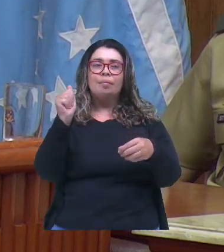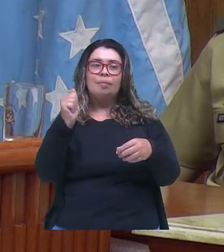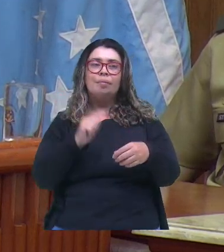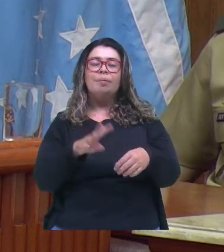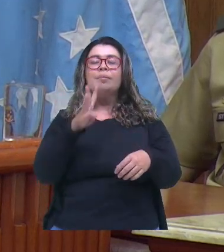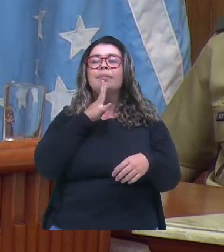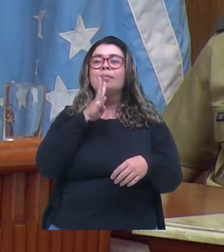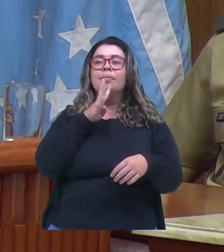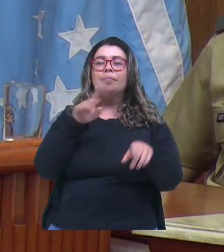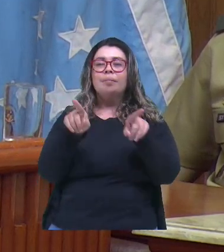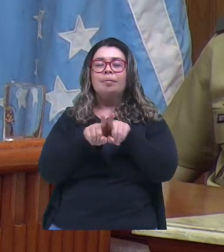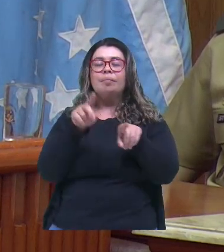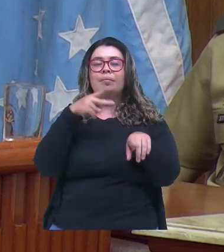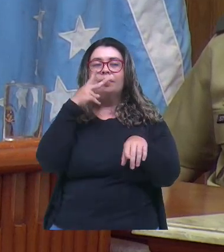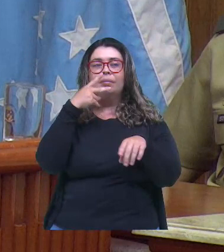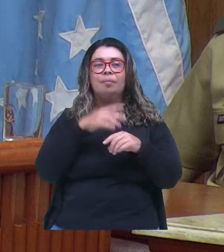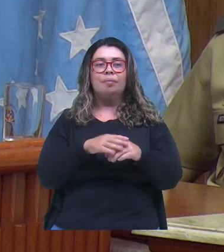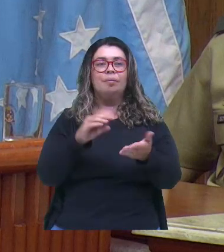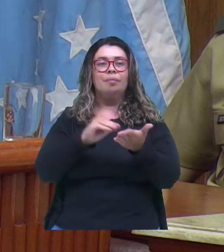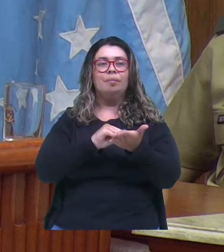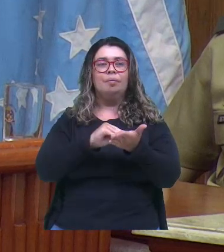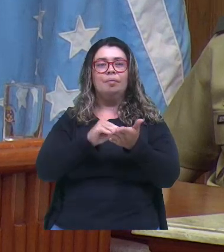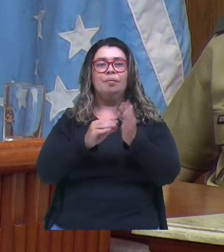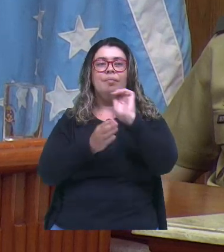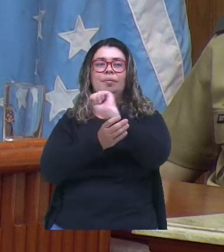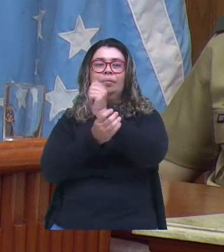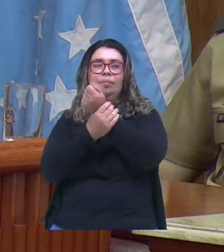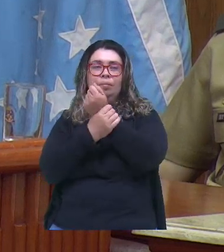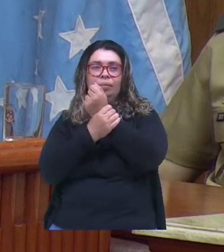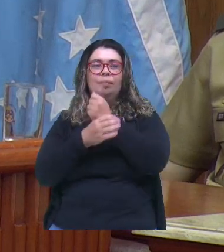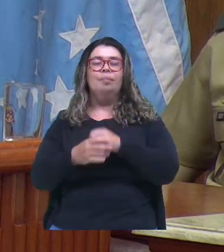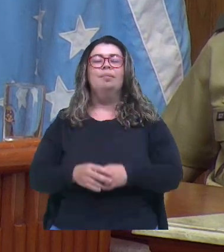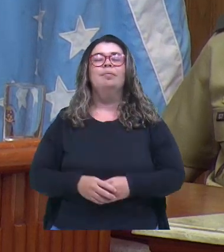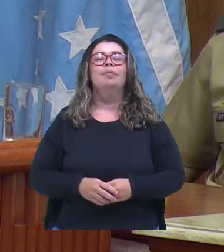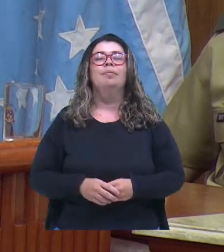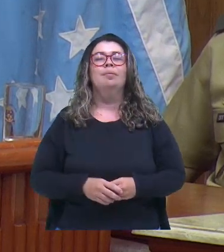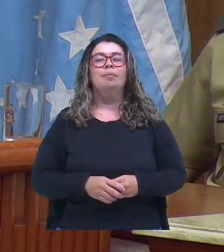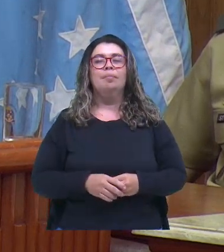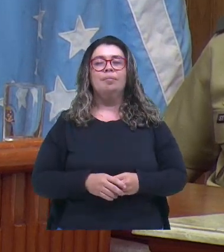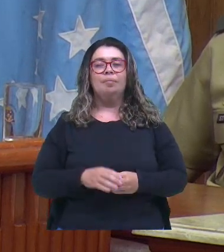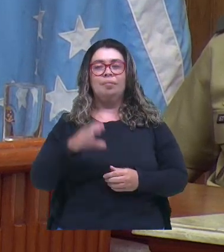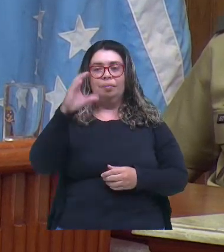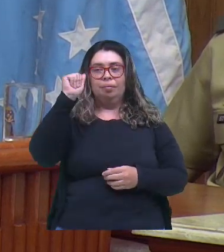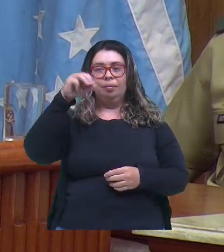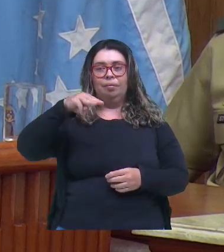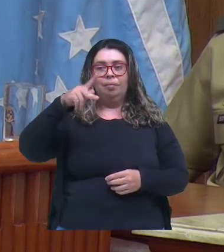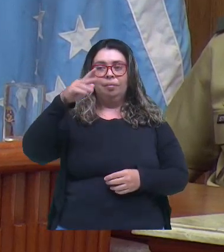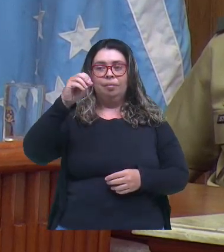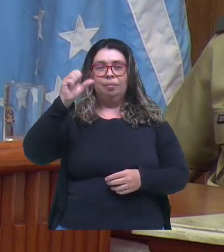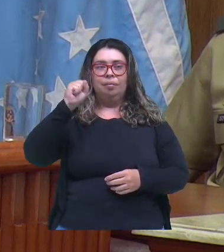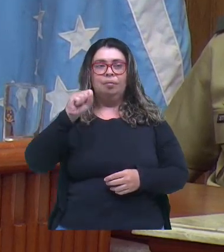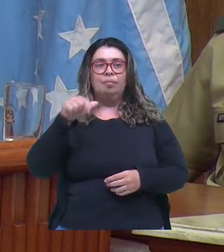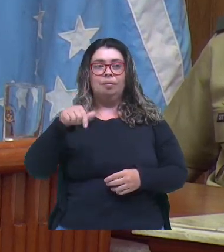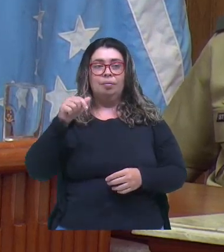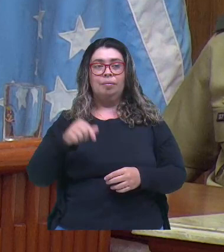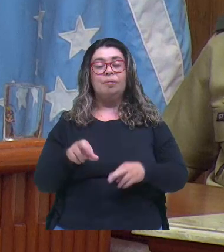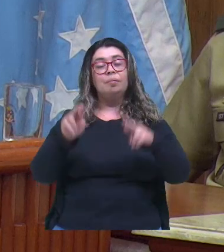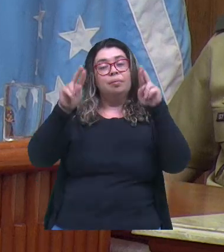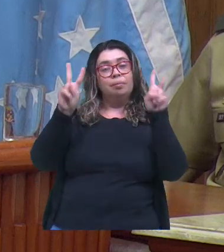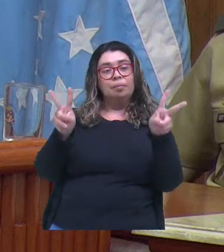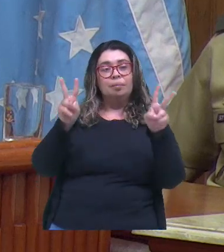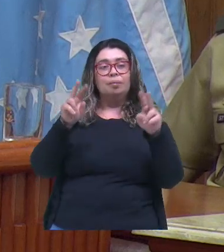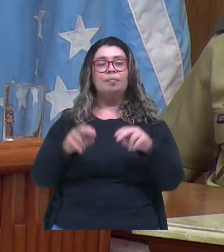como diz o nosso secretário de Segurança, General Campos, é um distintivo que distingue